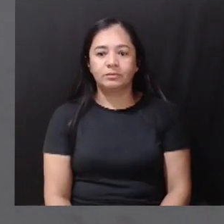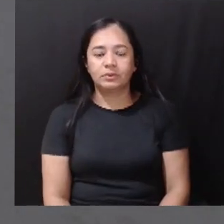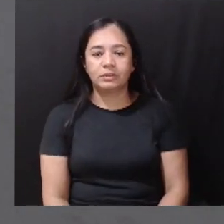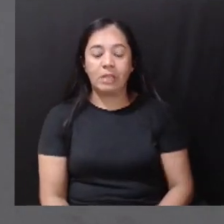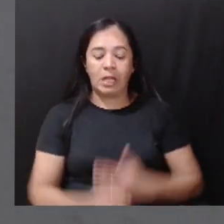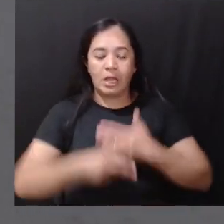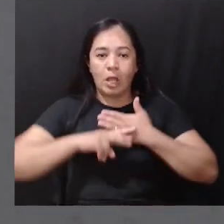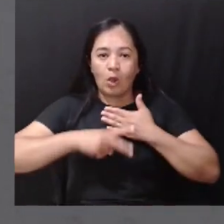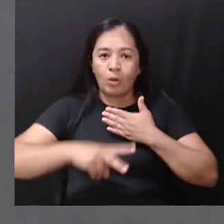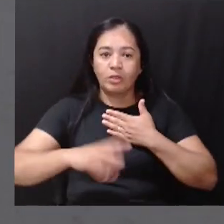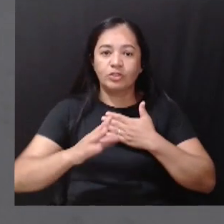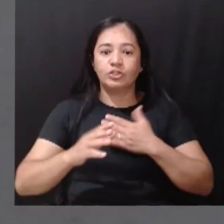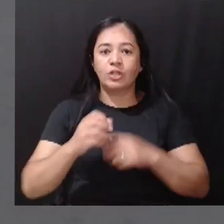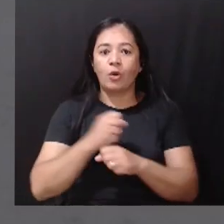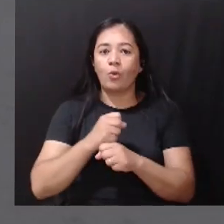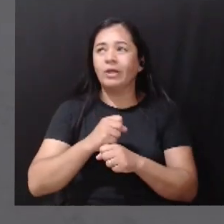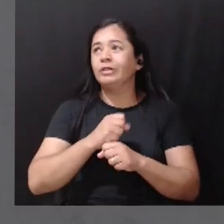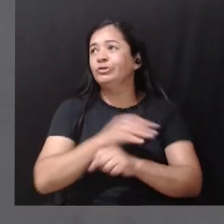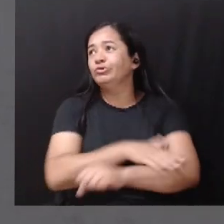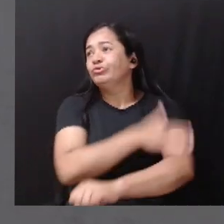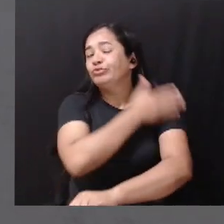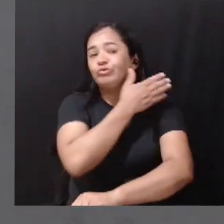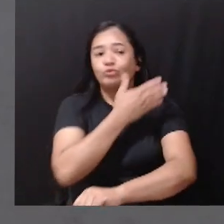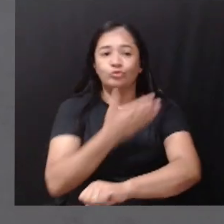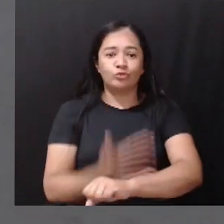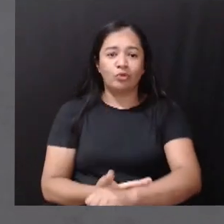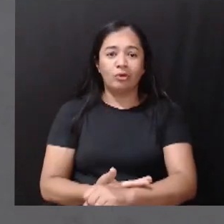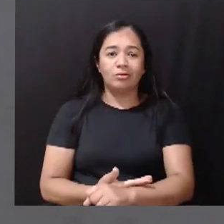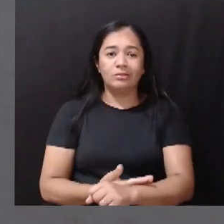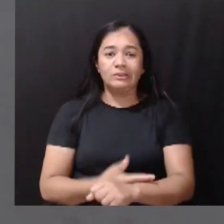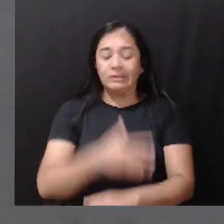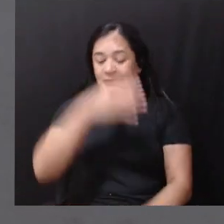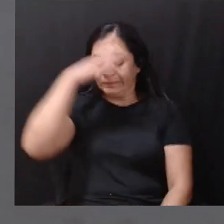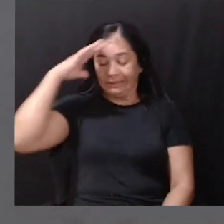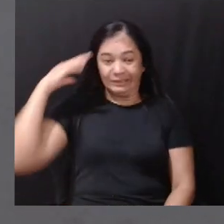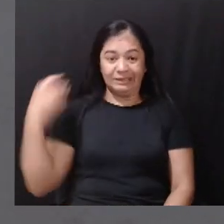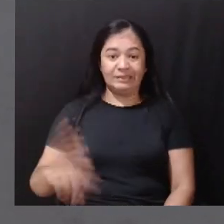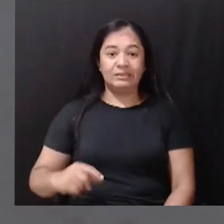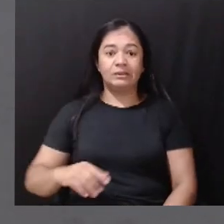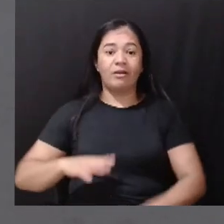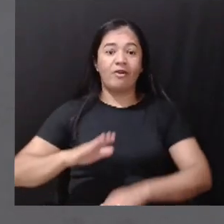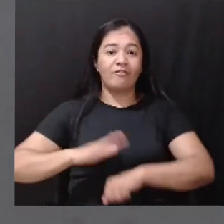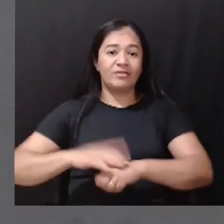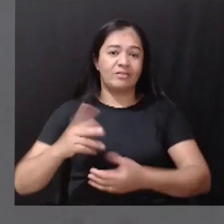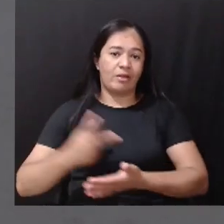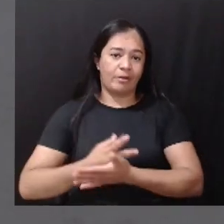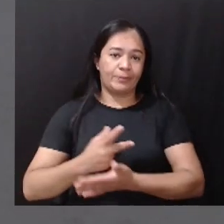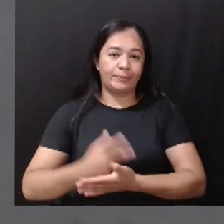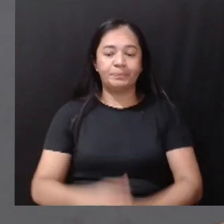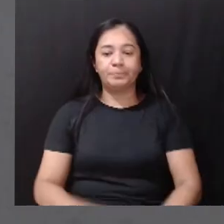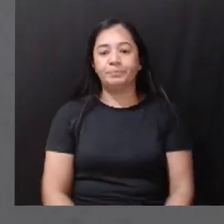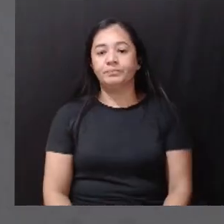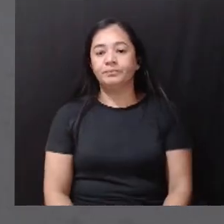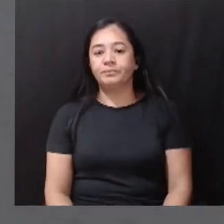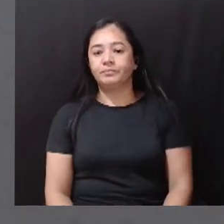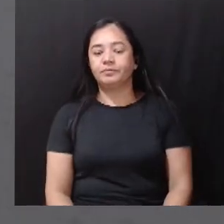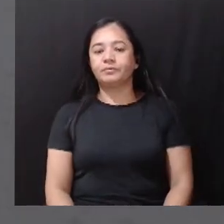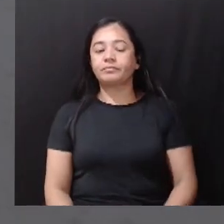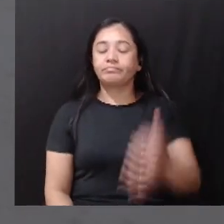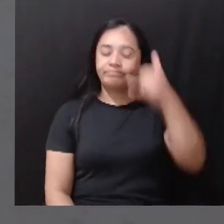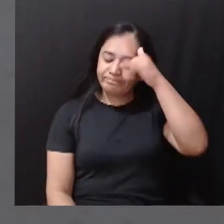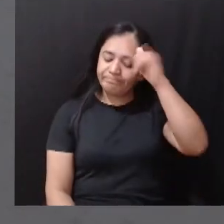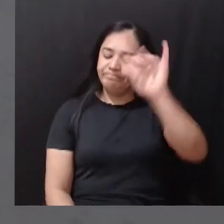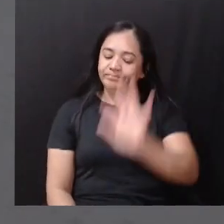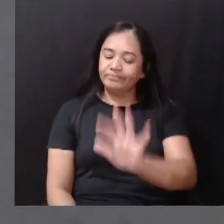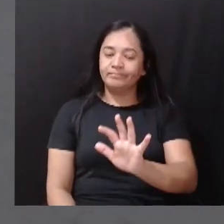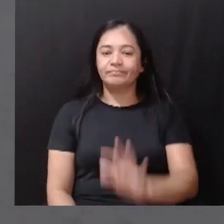eu passo o restante do ano inteiro correndo atrás do que eu fiz ali no finalzinho do ano. E para não cometer isso, né, não